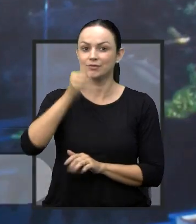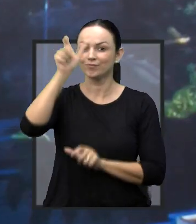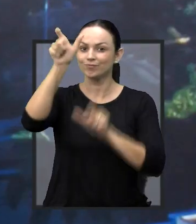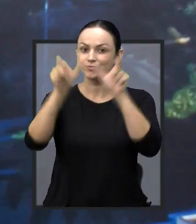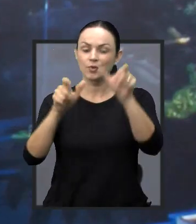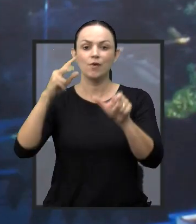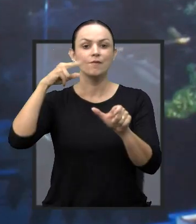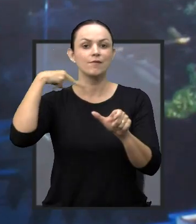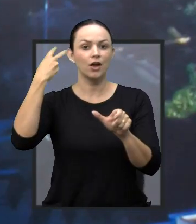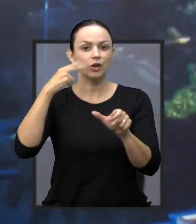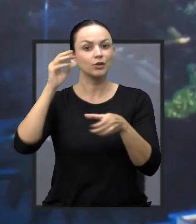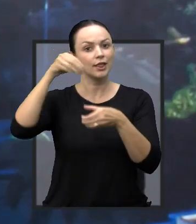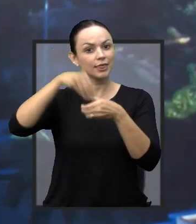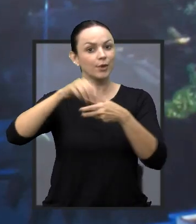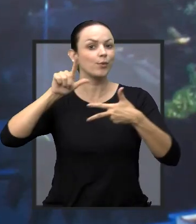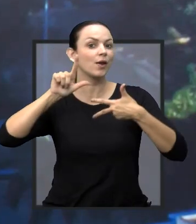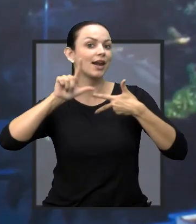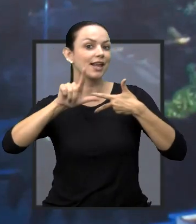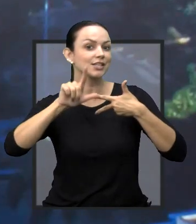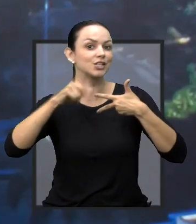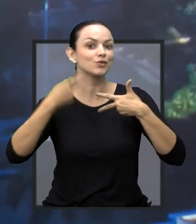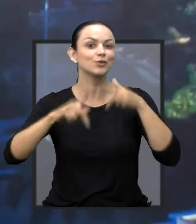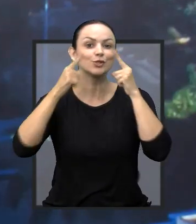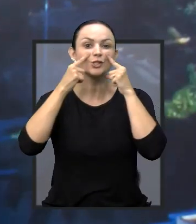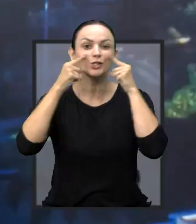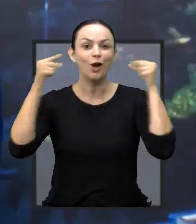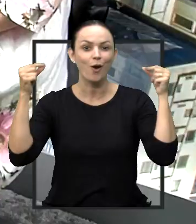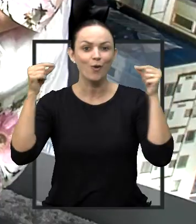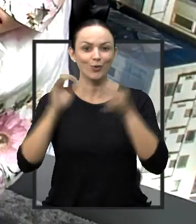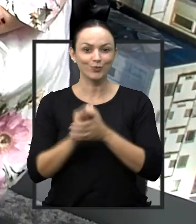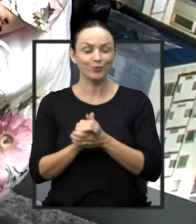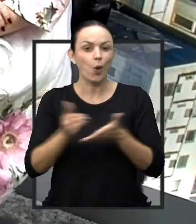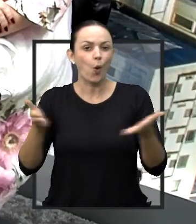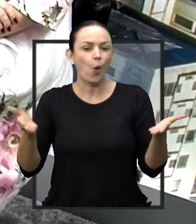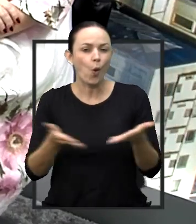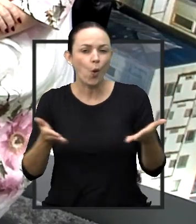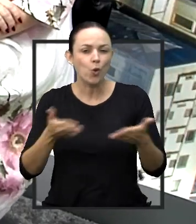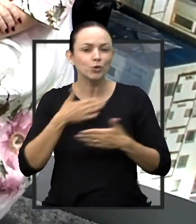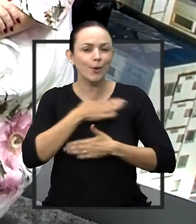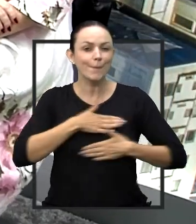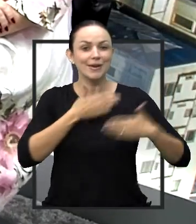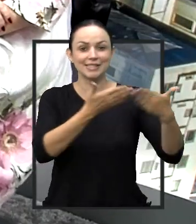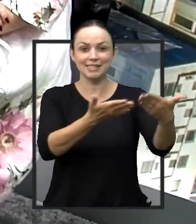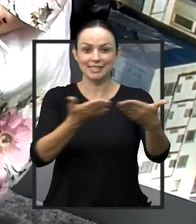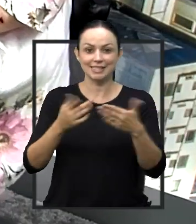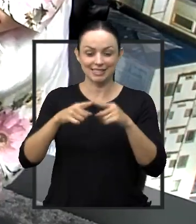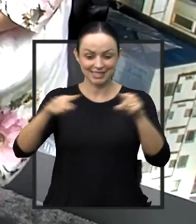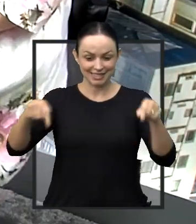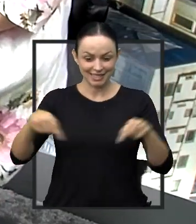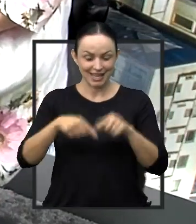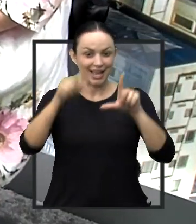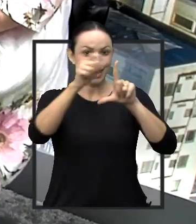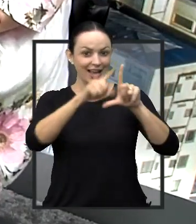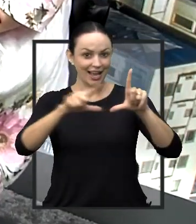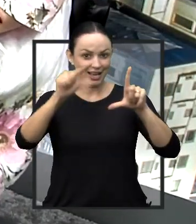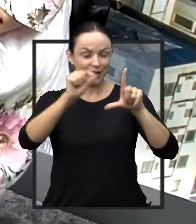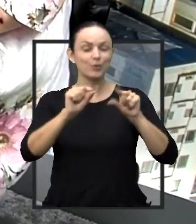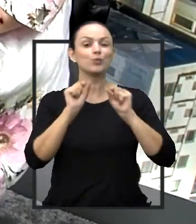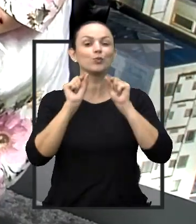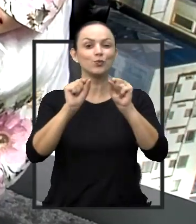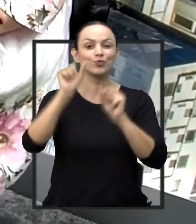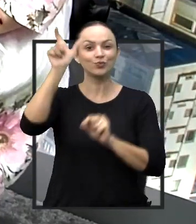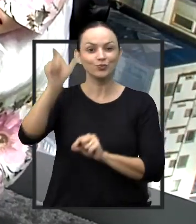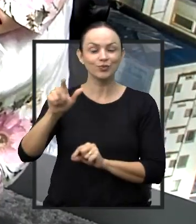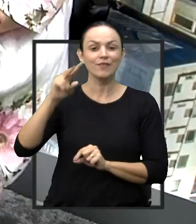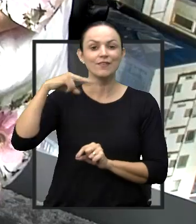com os parlamentares que compõem o Legislativo jauense. E no programa de hoje eu tenho o prazer em receber aqui no estúdio da TV